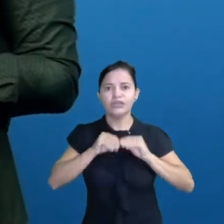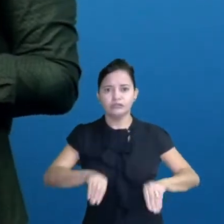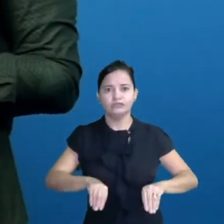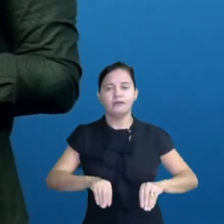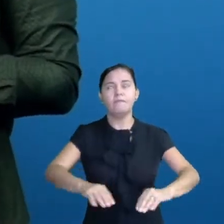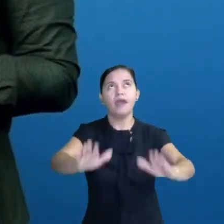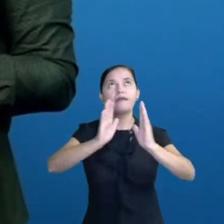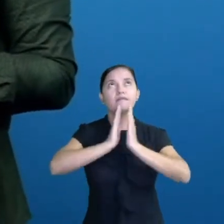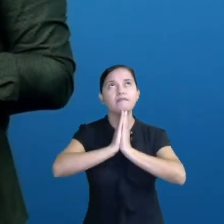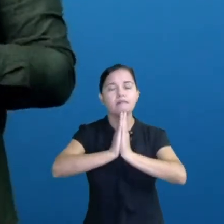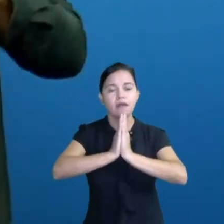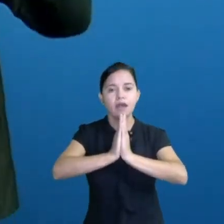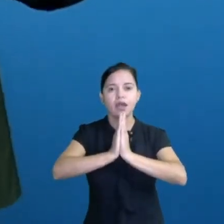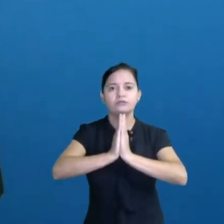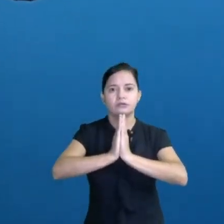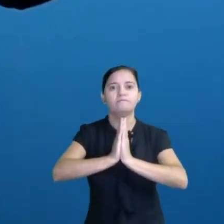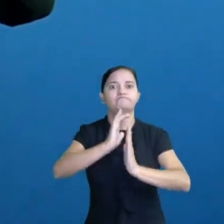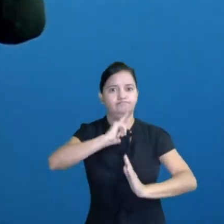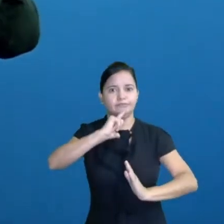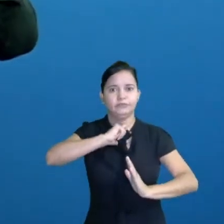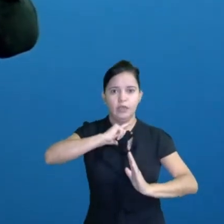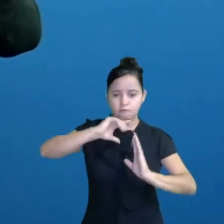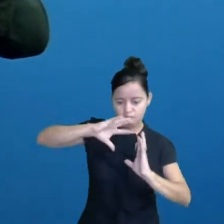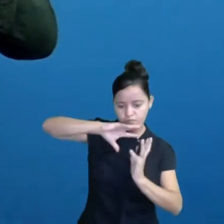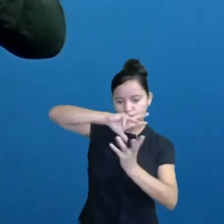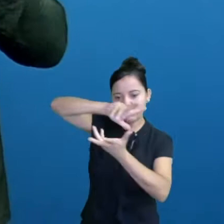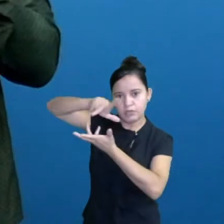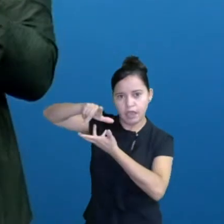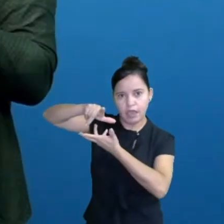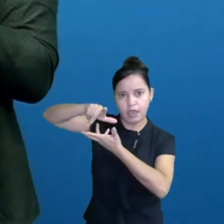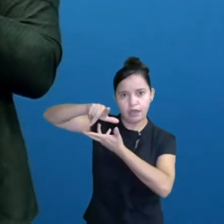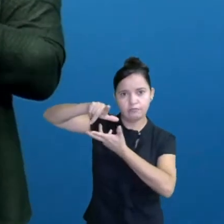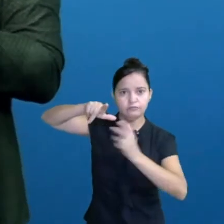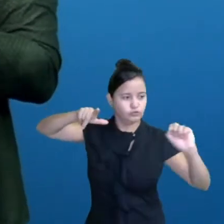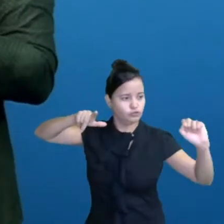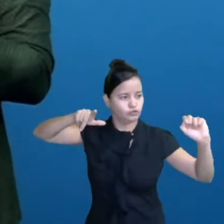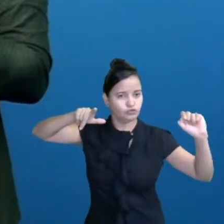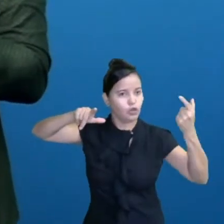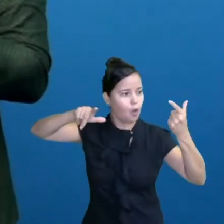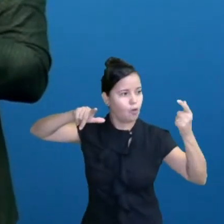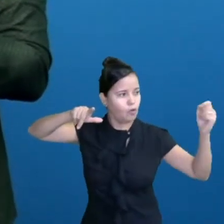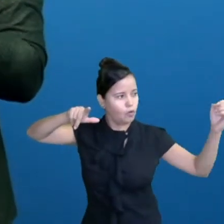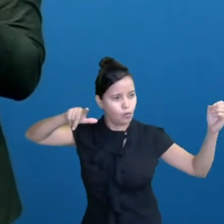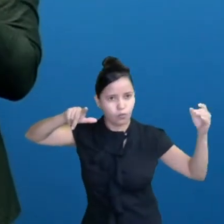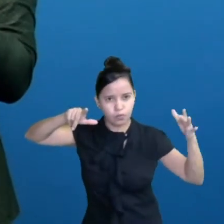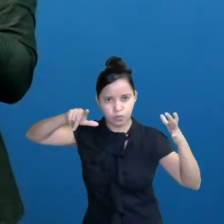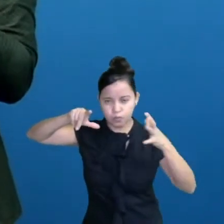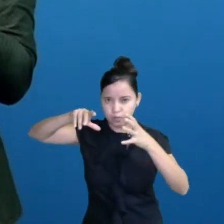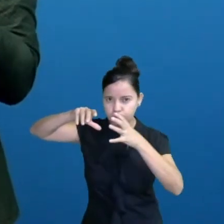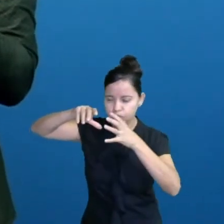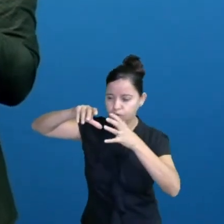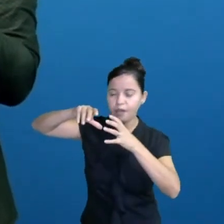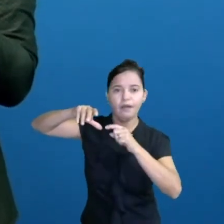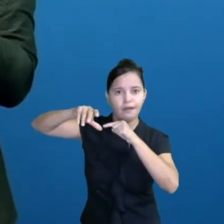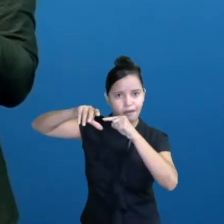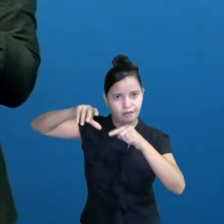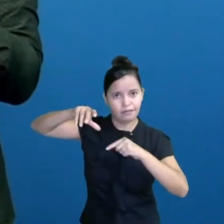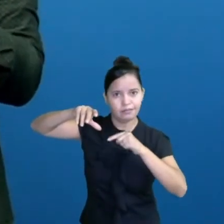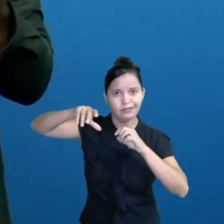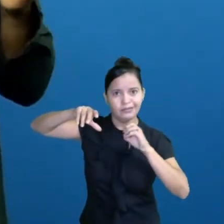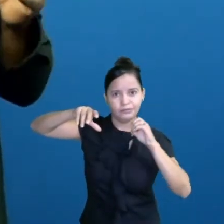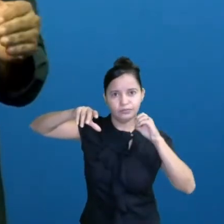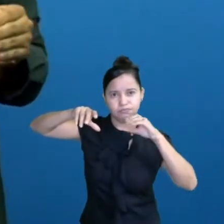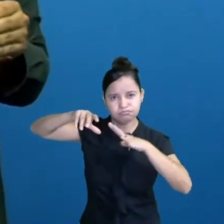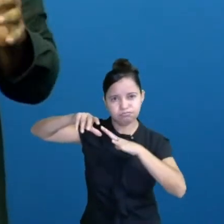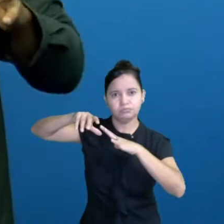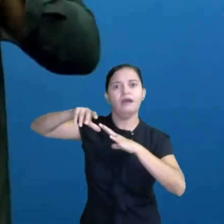graças ao efeito estufa, que é algo bom, você vai perceber claramente como isso é importante para manter a